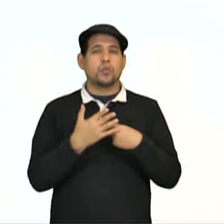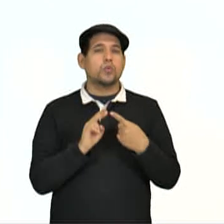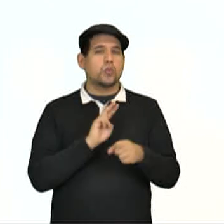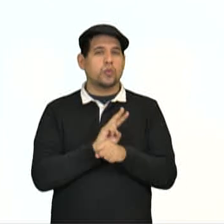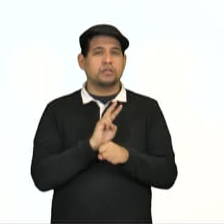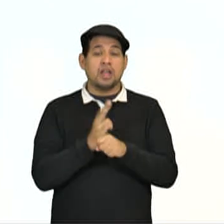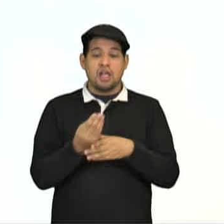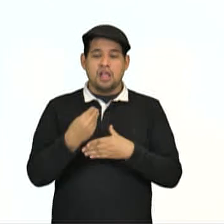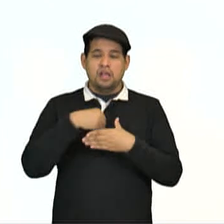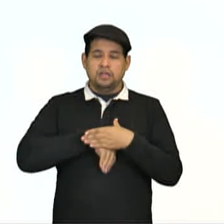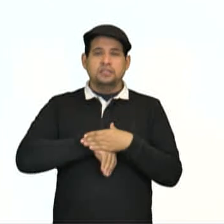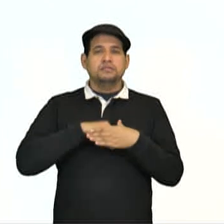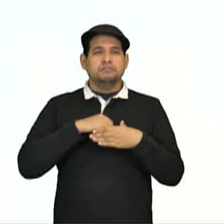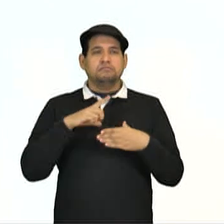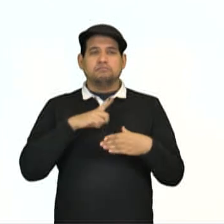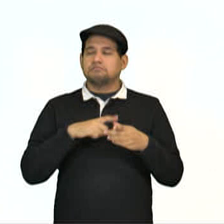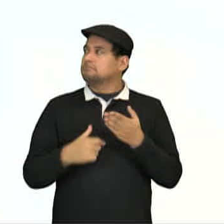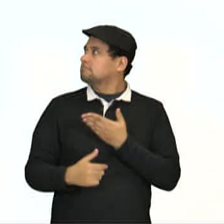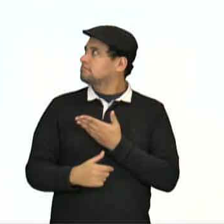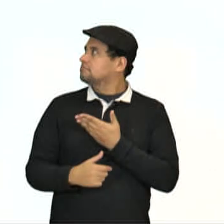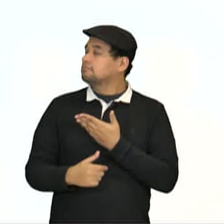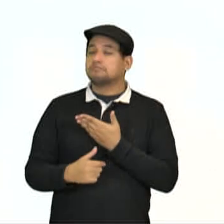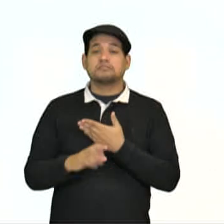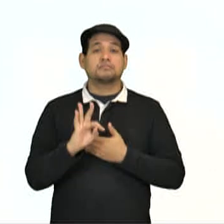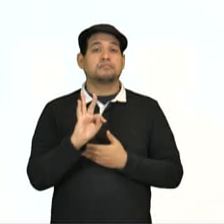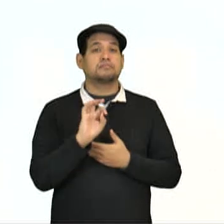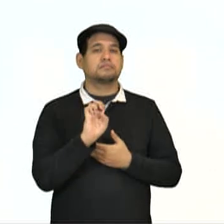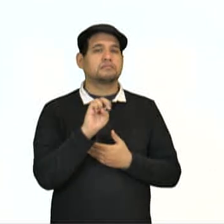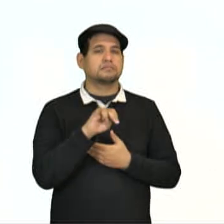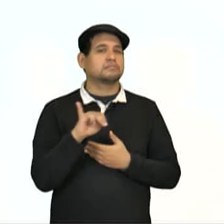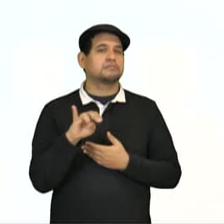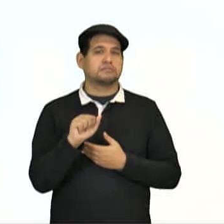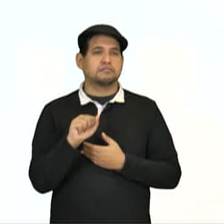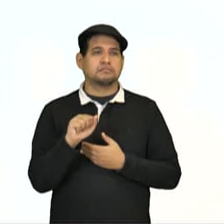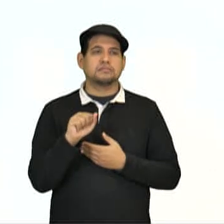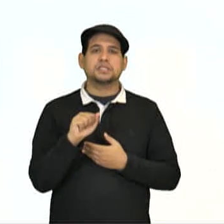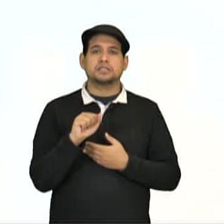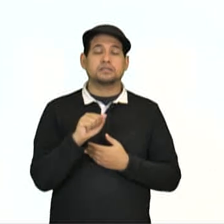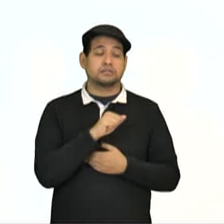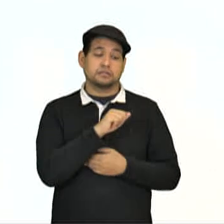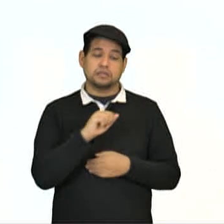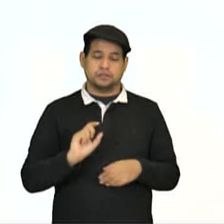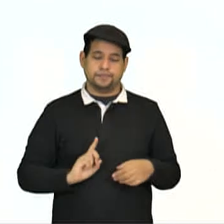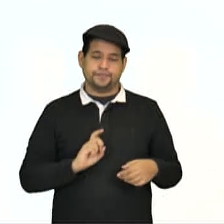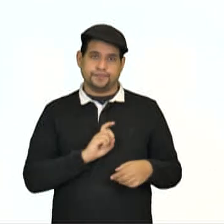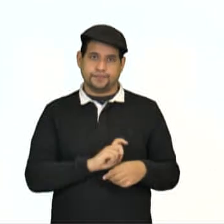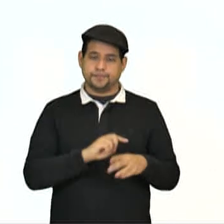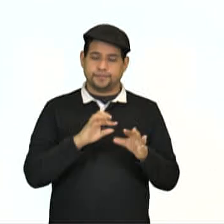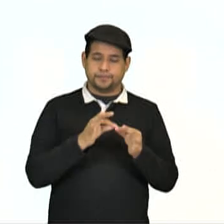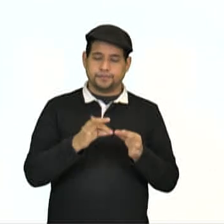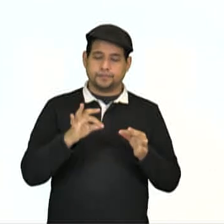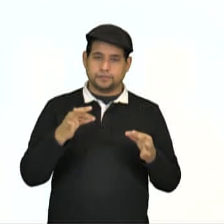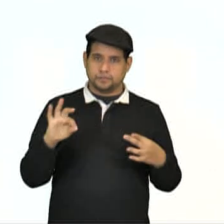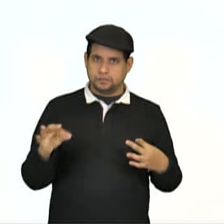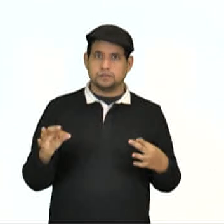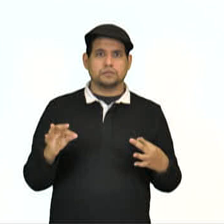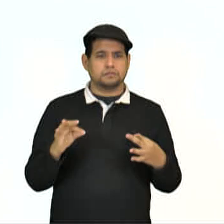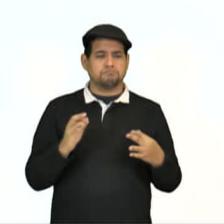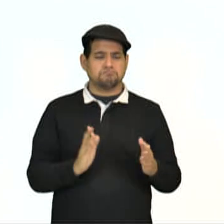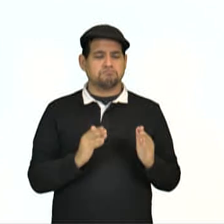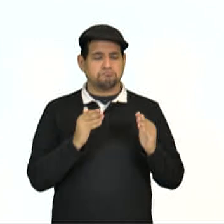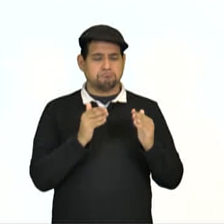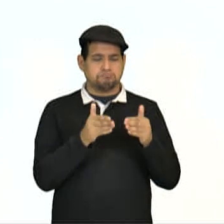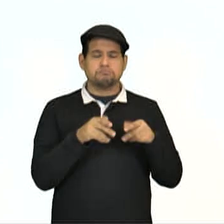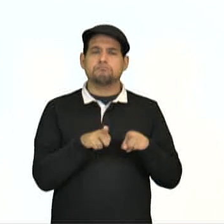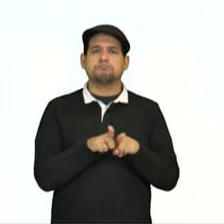interior do hospedeiro. Então, estão aqui eles. A tênia, esse plateuminto de um tamanho bem